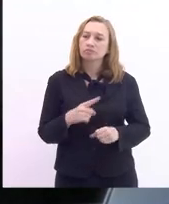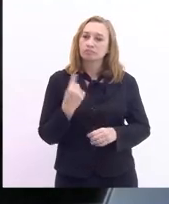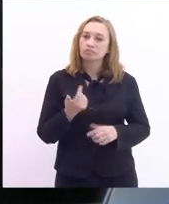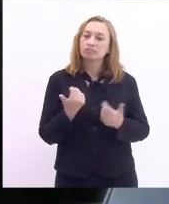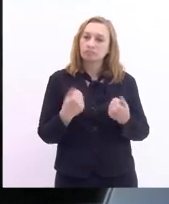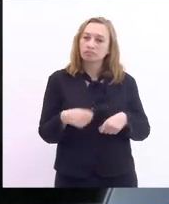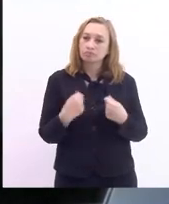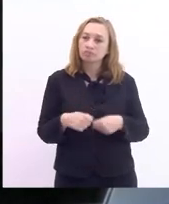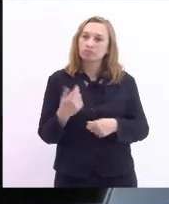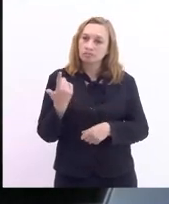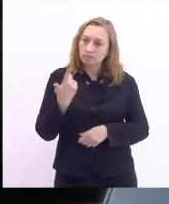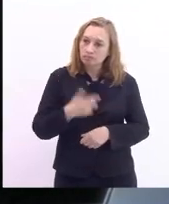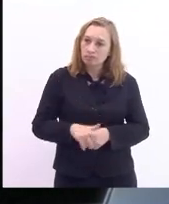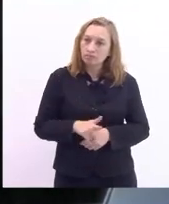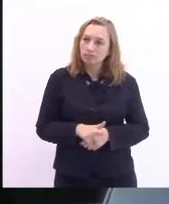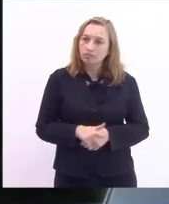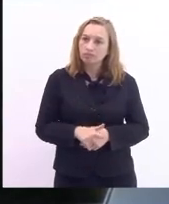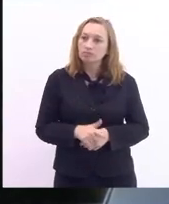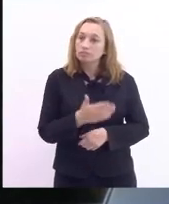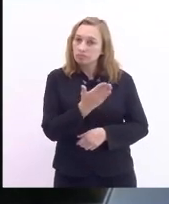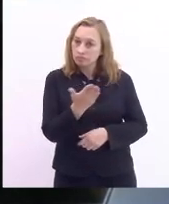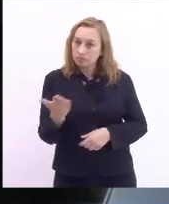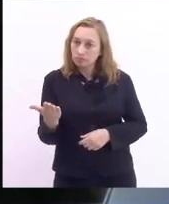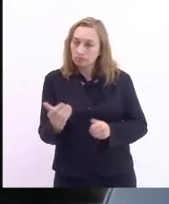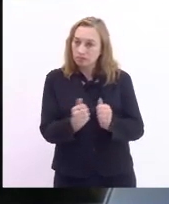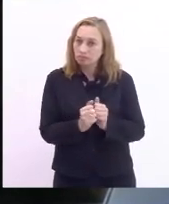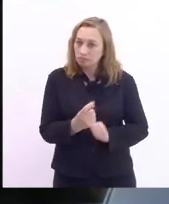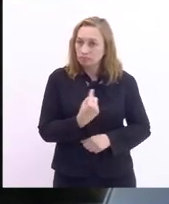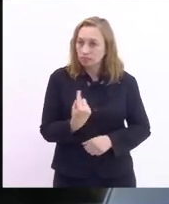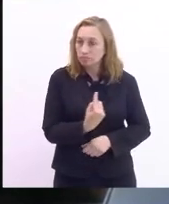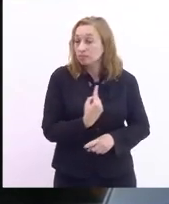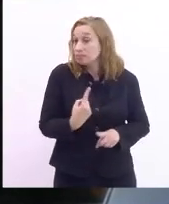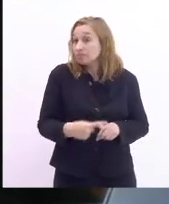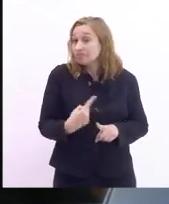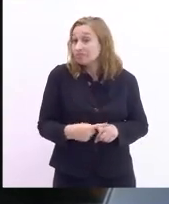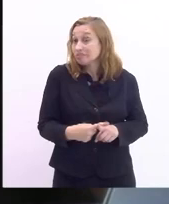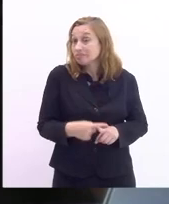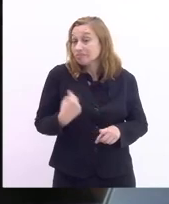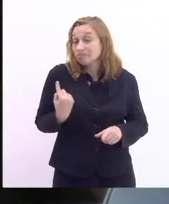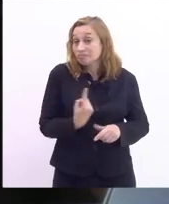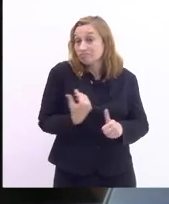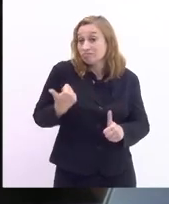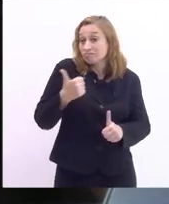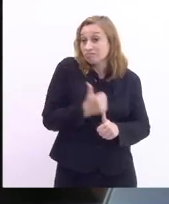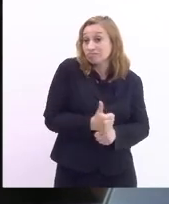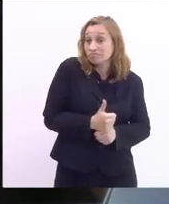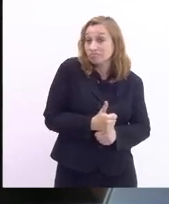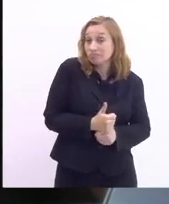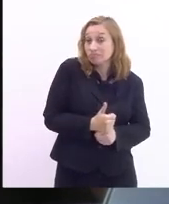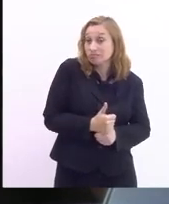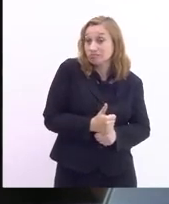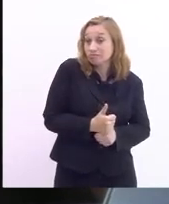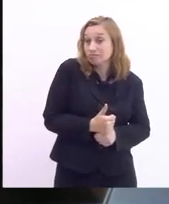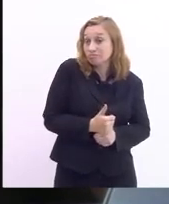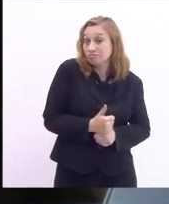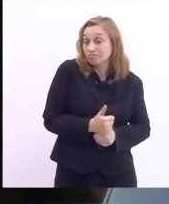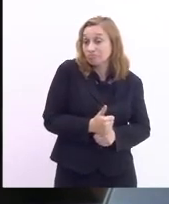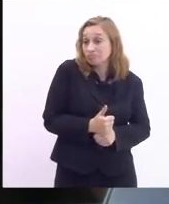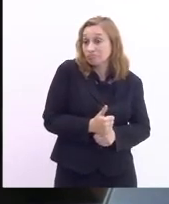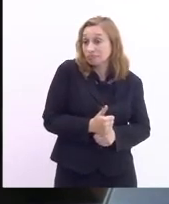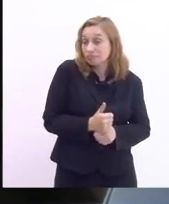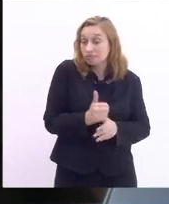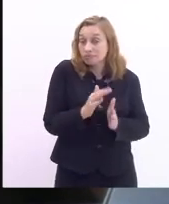que precisar novamente de vocês porque nós estamos tomando posse teve uma